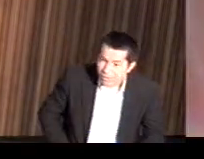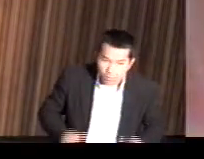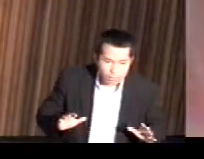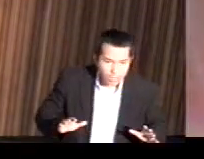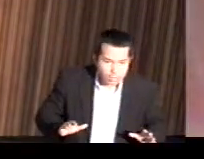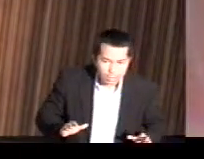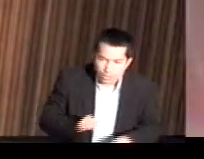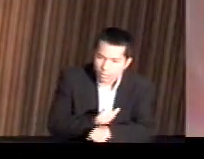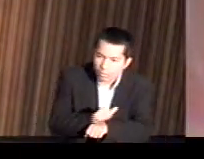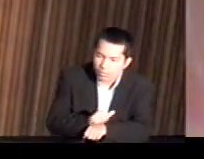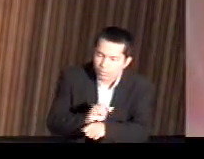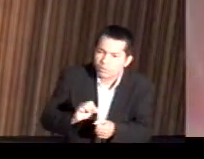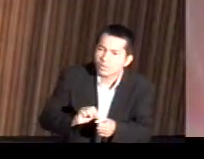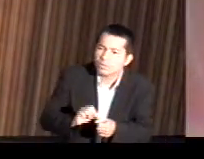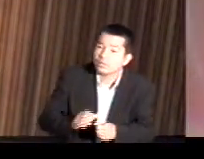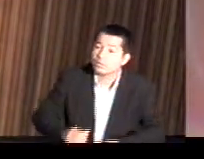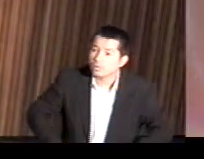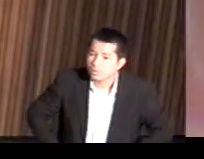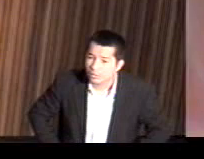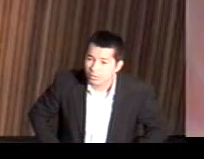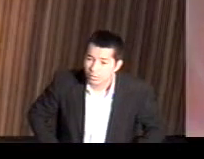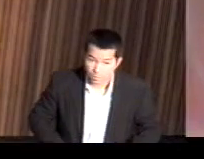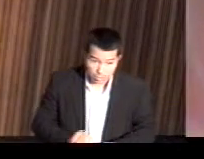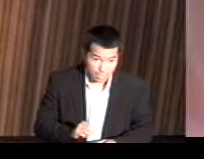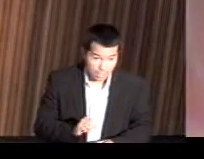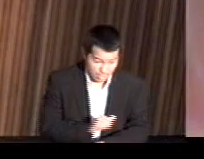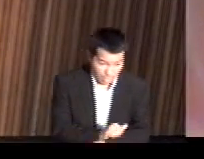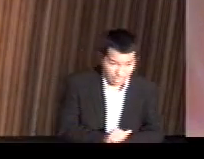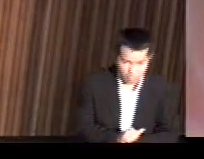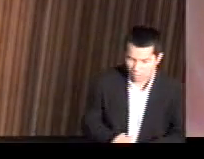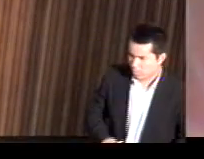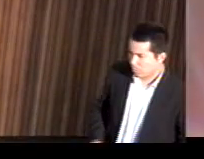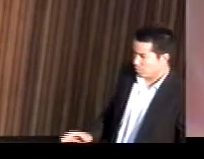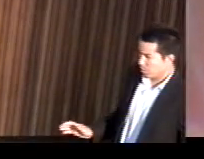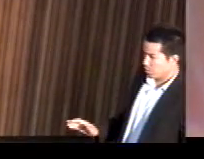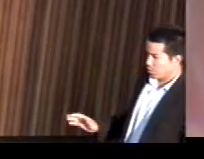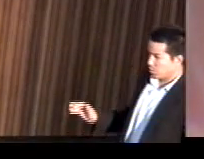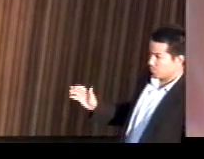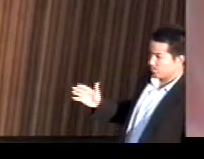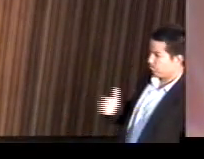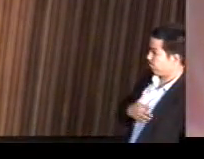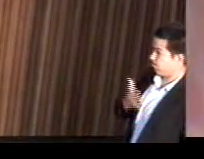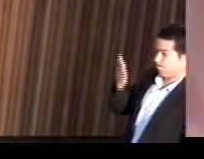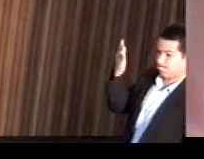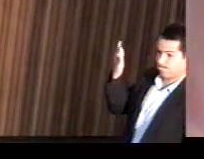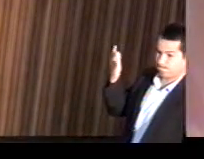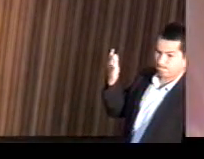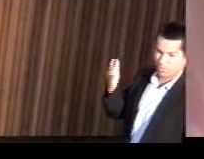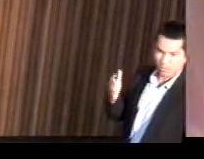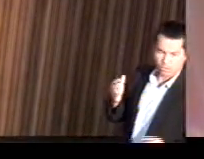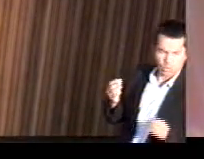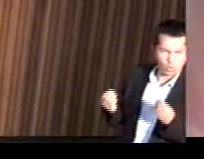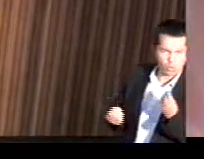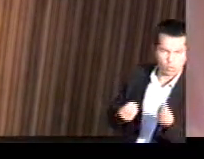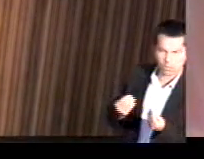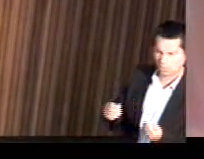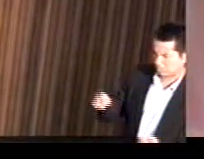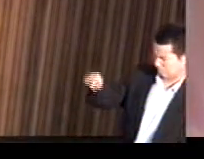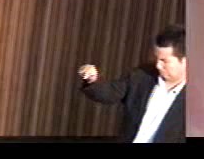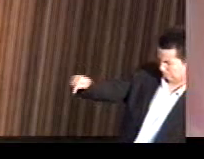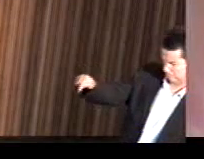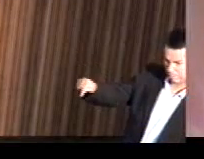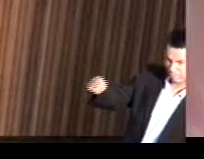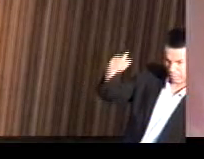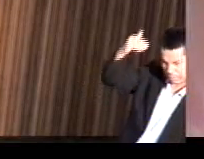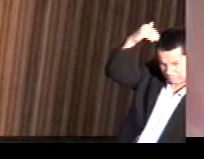foi tremenda. Ele fica tão impactado pela presença do Senhor, e a Bíblia não fala como, nem porquê, nem de